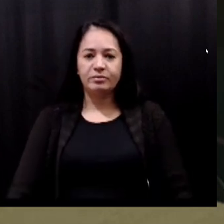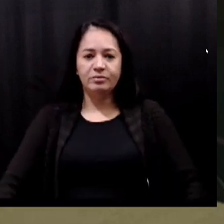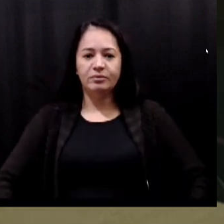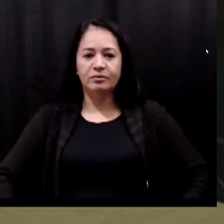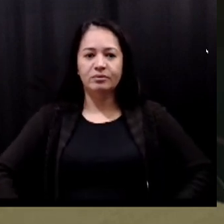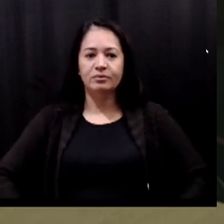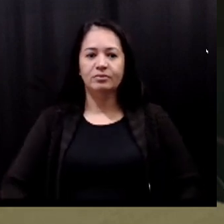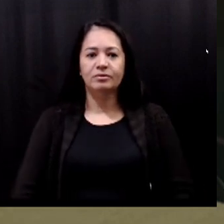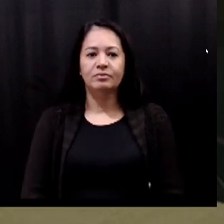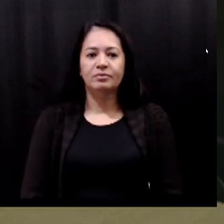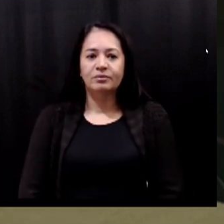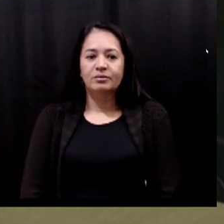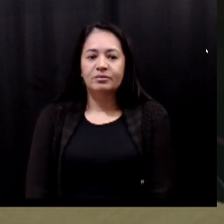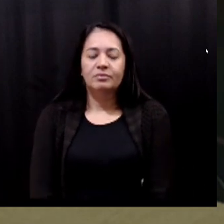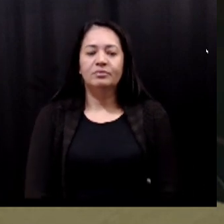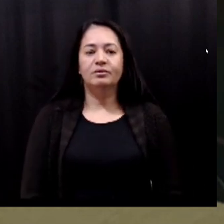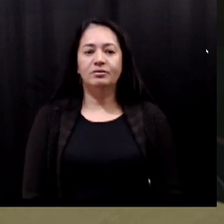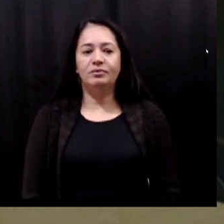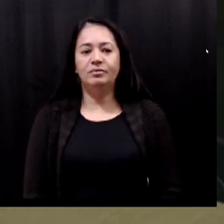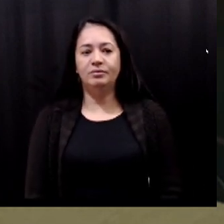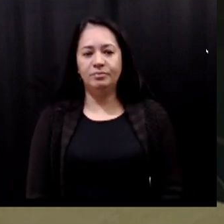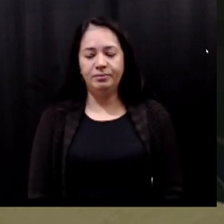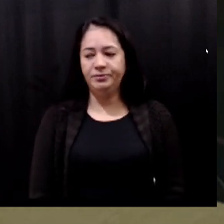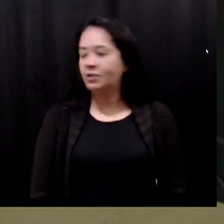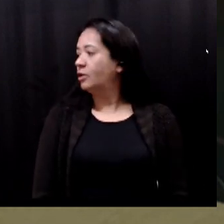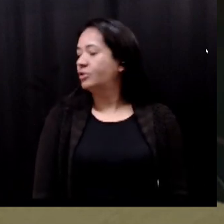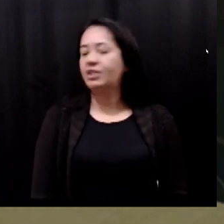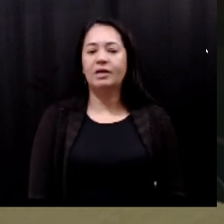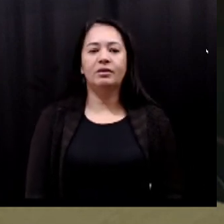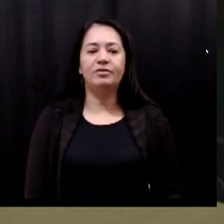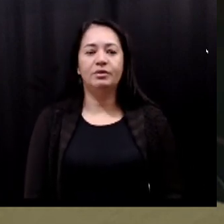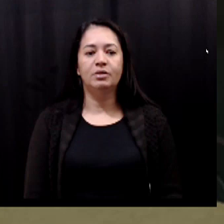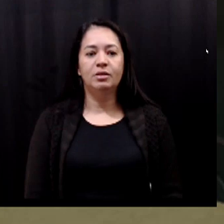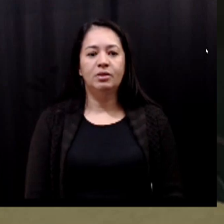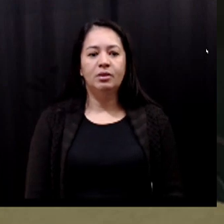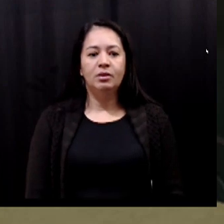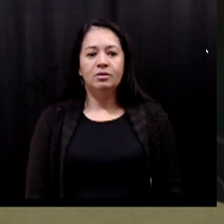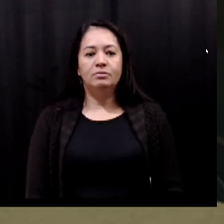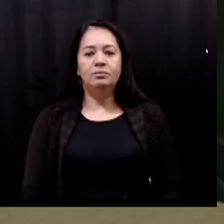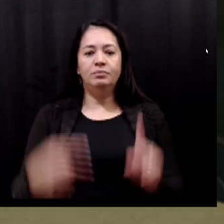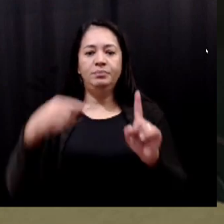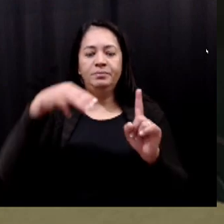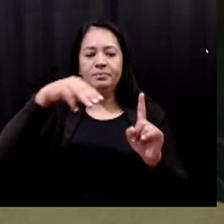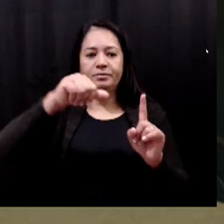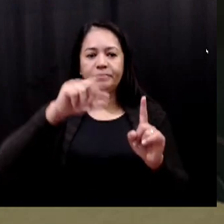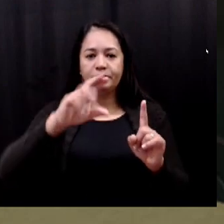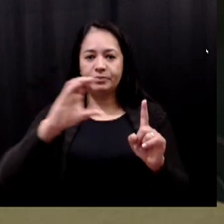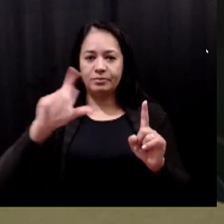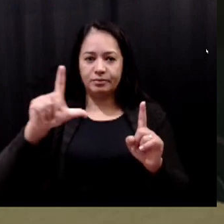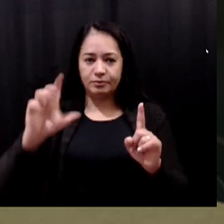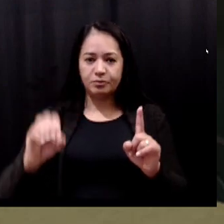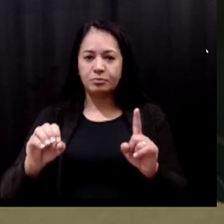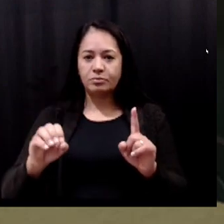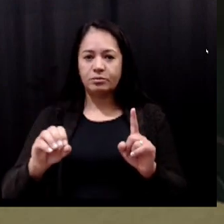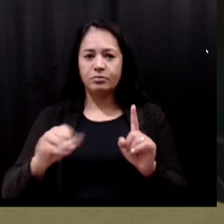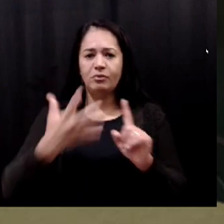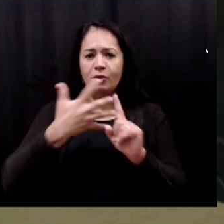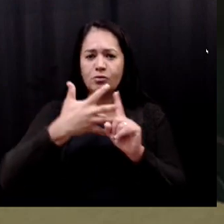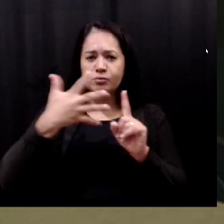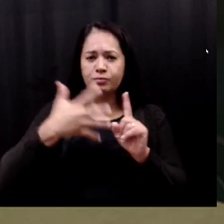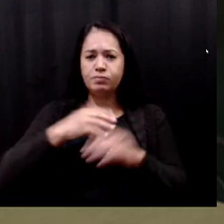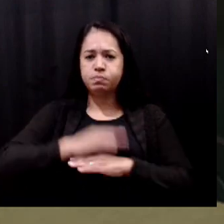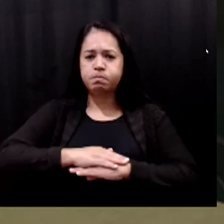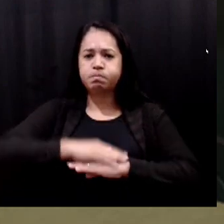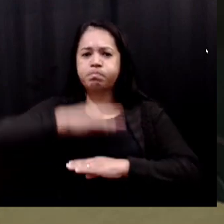lá. Pode mandar para a gente, por favor, o Marcelo do Taquaral. A síndrome de burnout pode atingir cuidadores